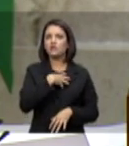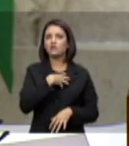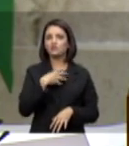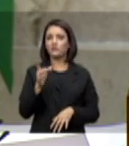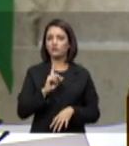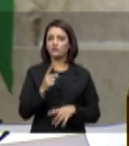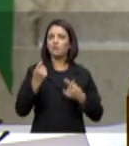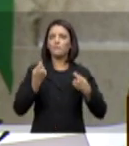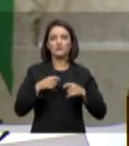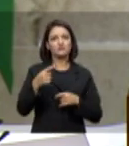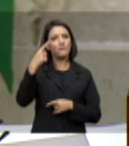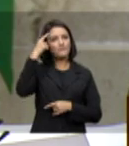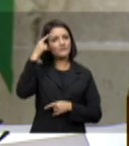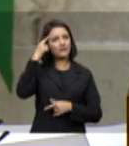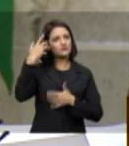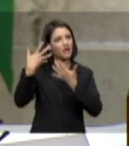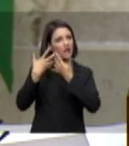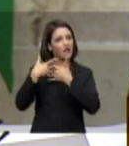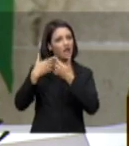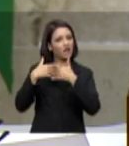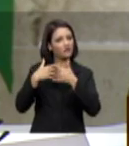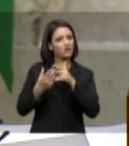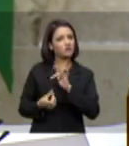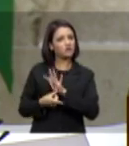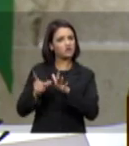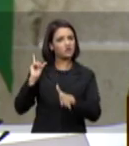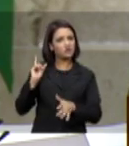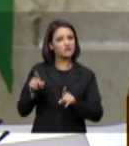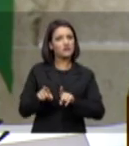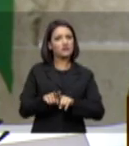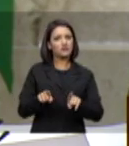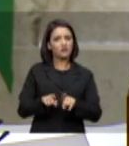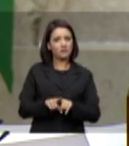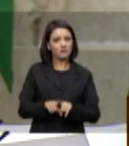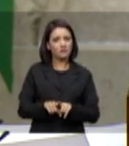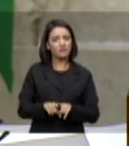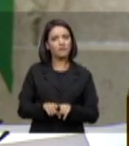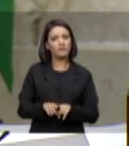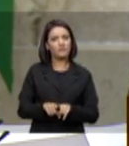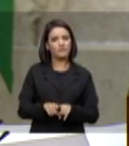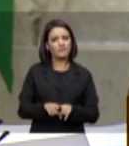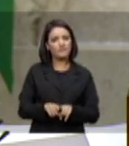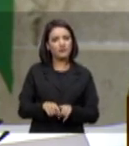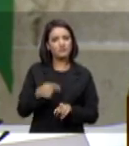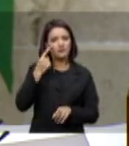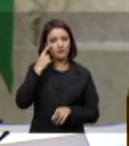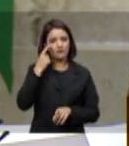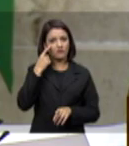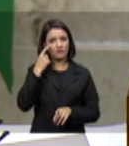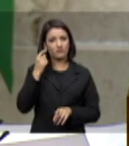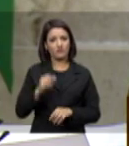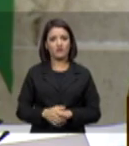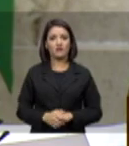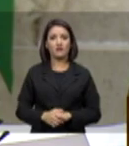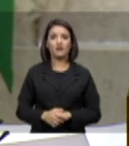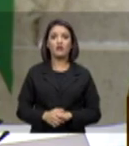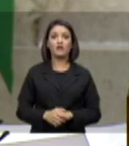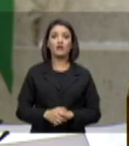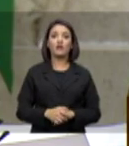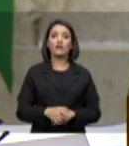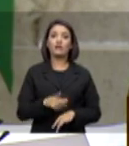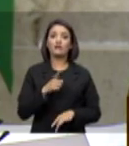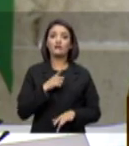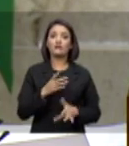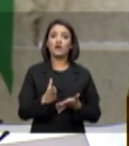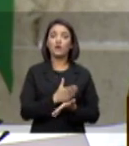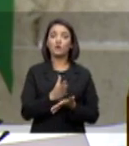soluções racionais e as bases em que estão restritas liberdades antes da epidemia